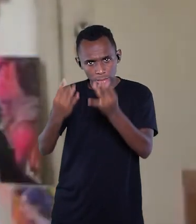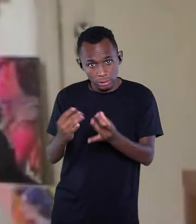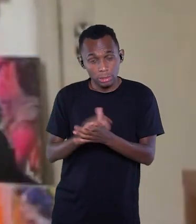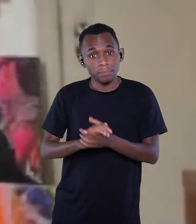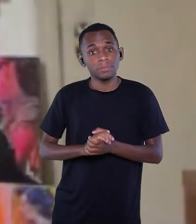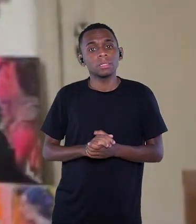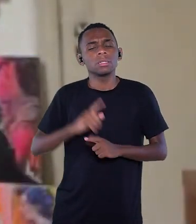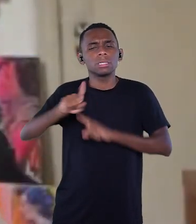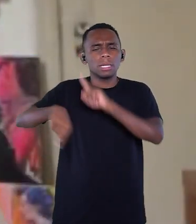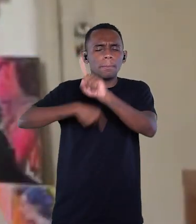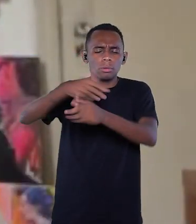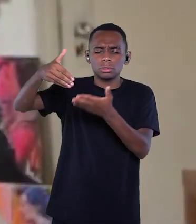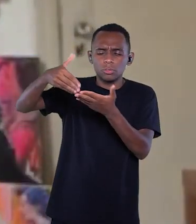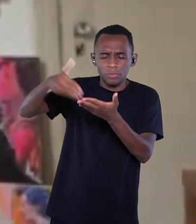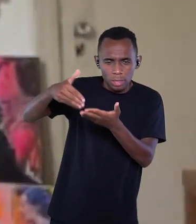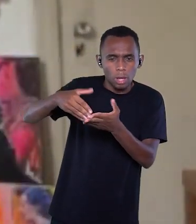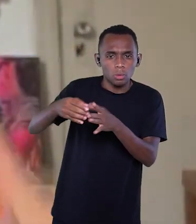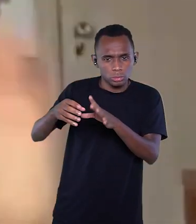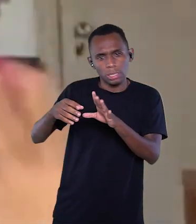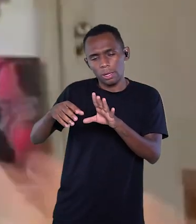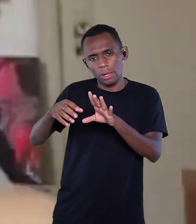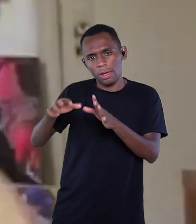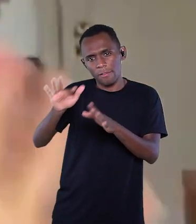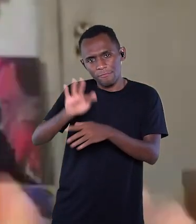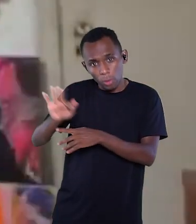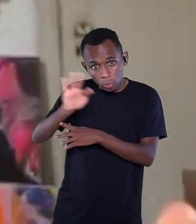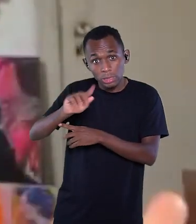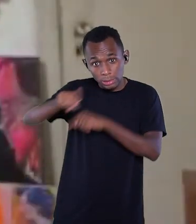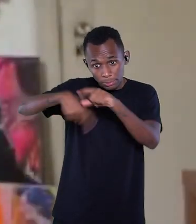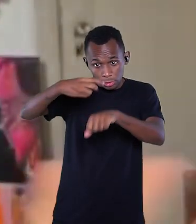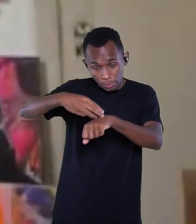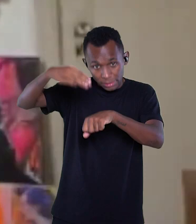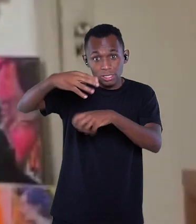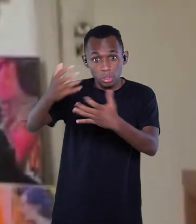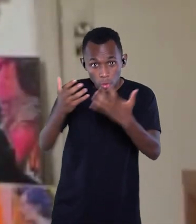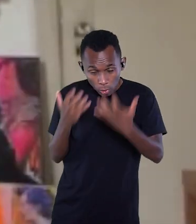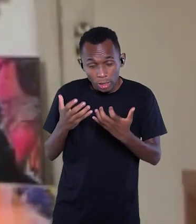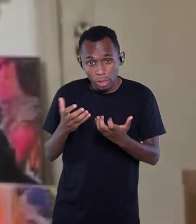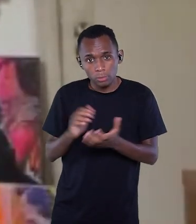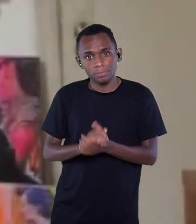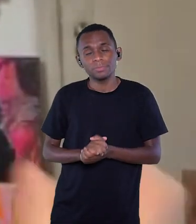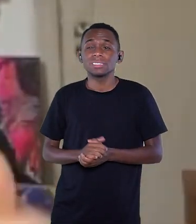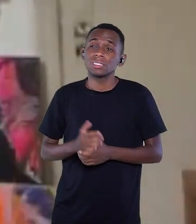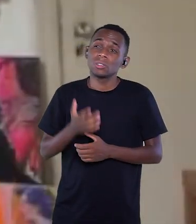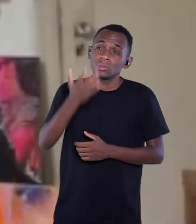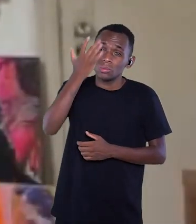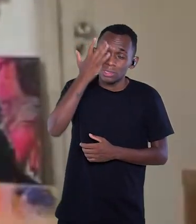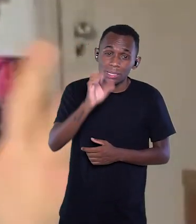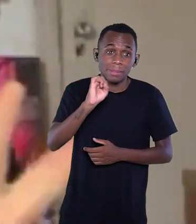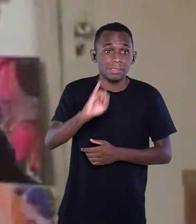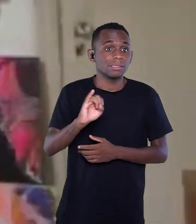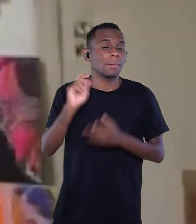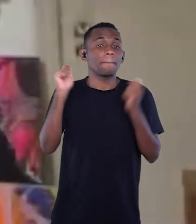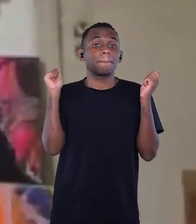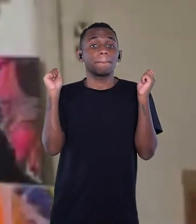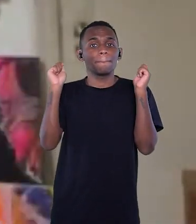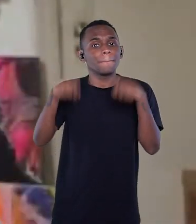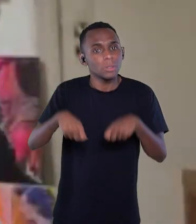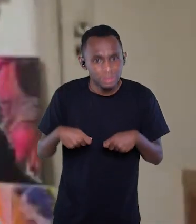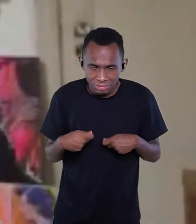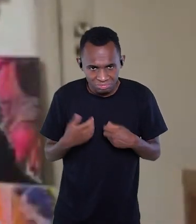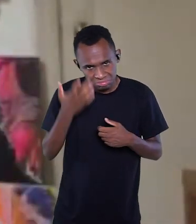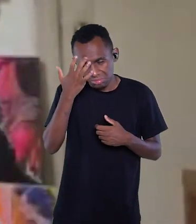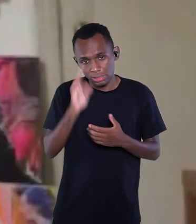no final da minha graduação. E aí eu falo, eu vou fazer esse mestrado e eu quero fazer esse mestrado desse jeito. Eu não sabia muito bem se iam deixar, como que ia